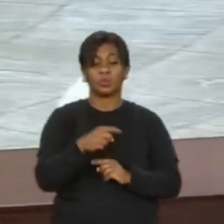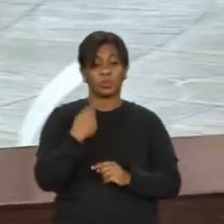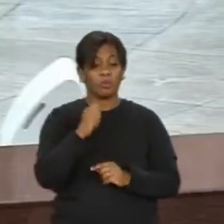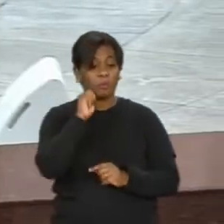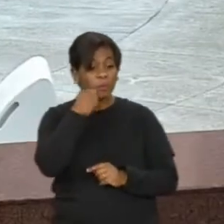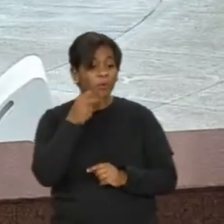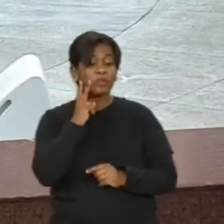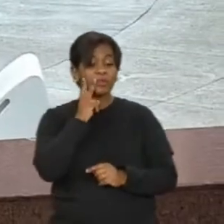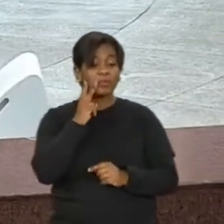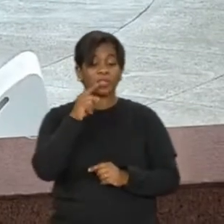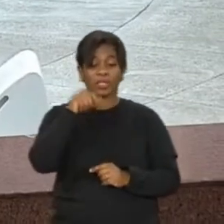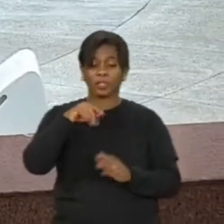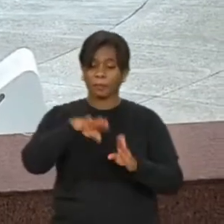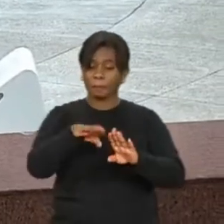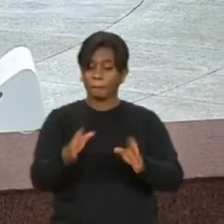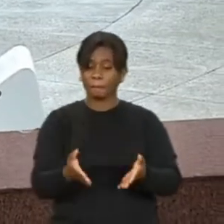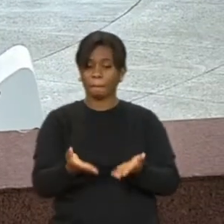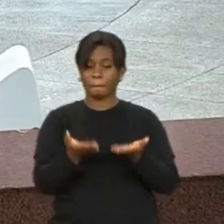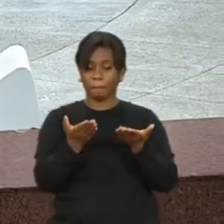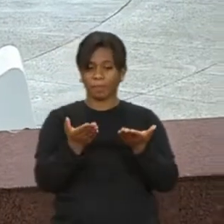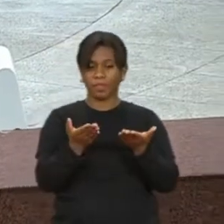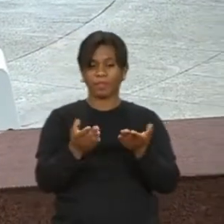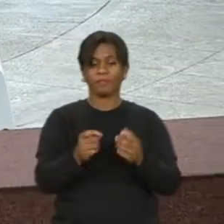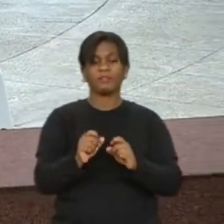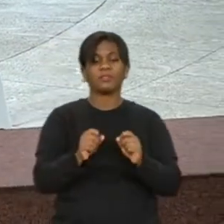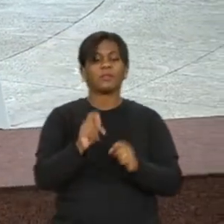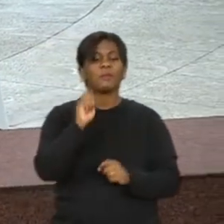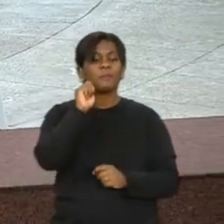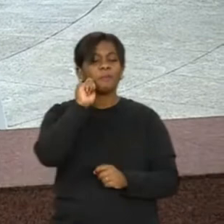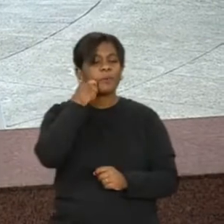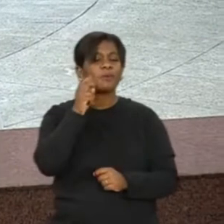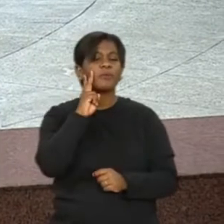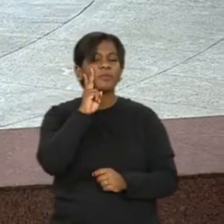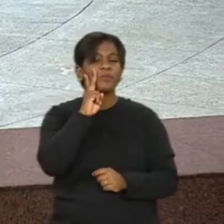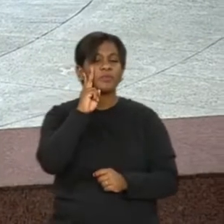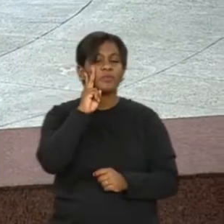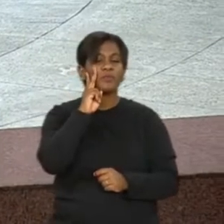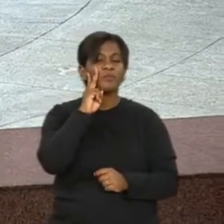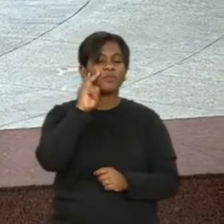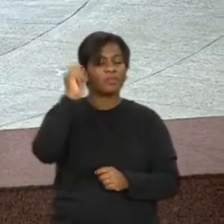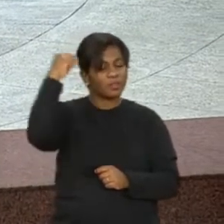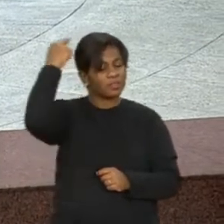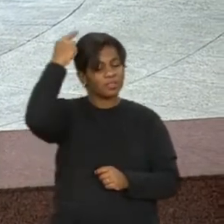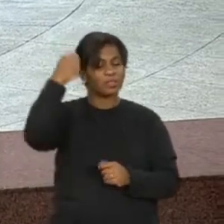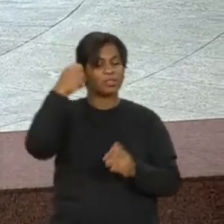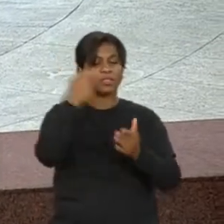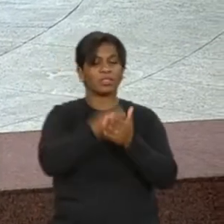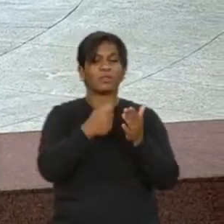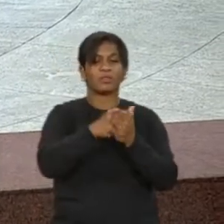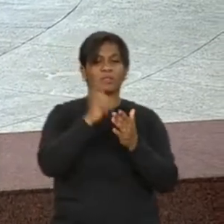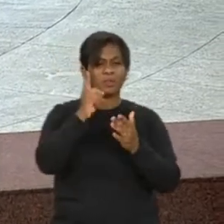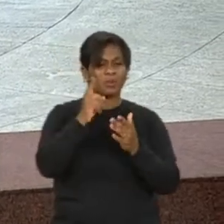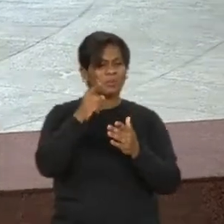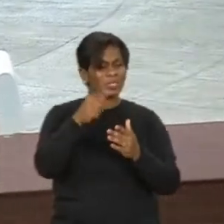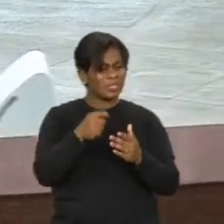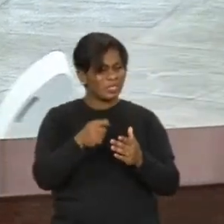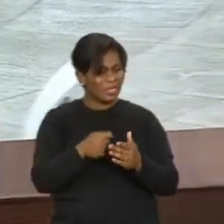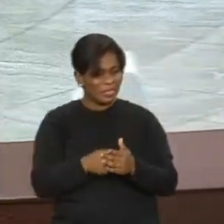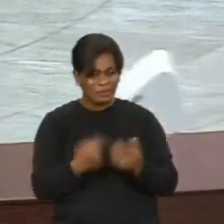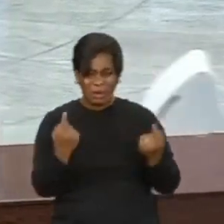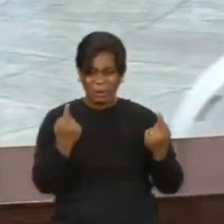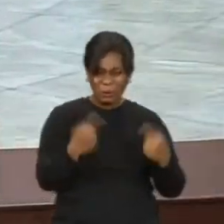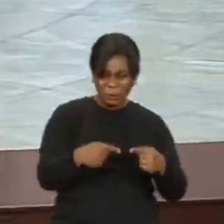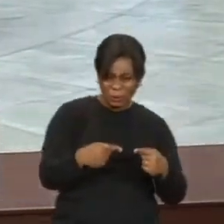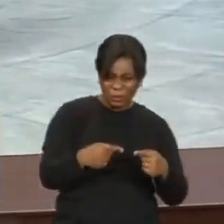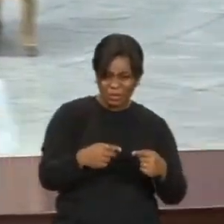Santa Ceia aqui no altar, vai ser a Santa Ceia da luta com Deus. Não lute contra o que Deus está te pedindo. Deus não vai te